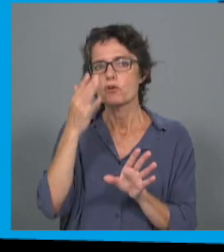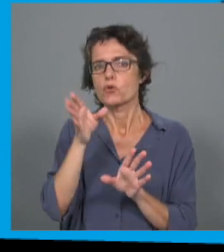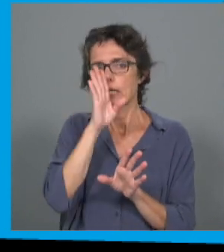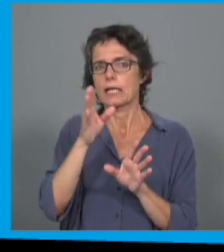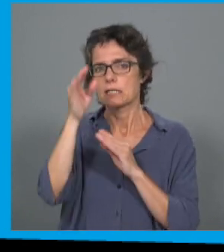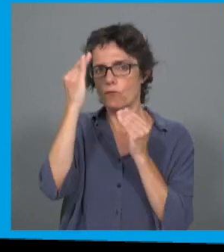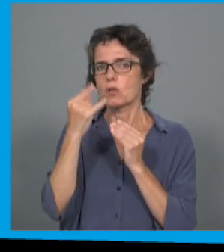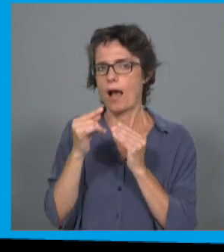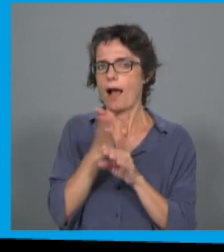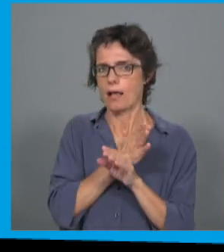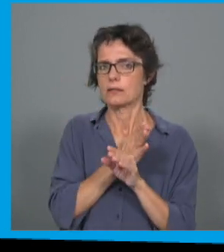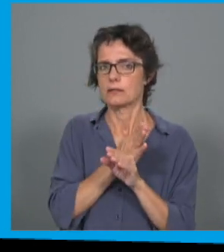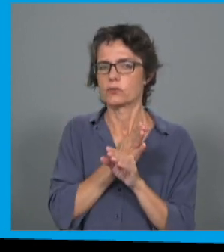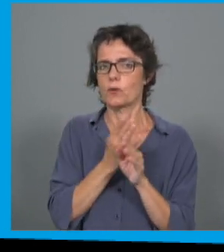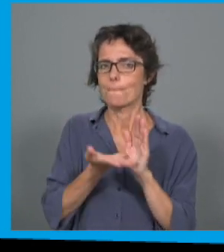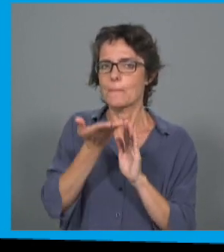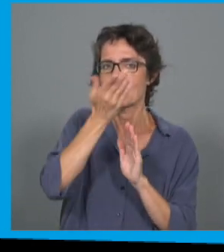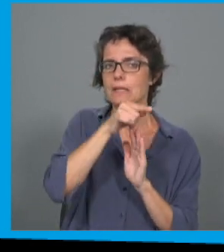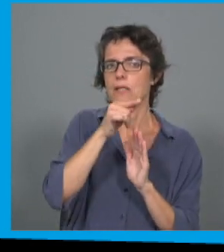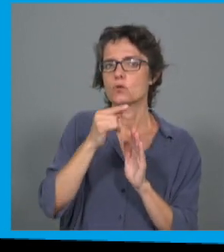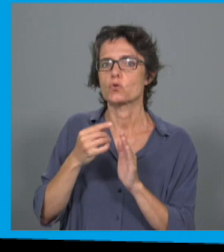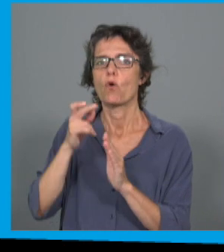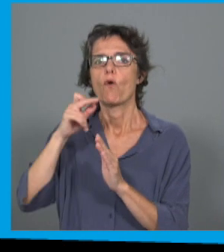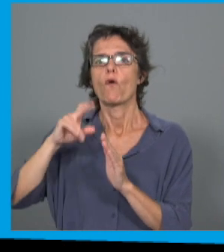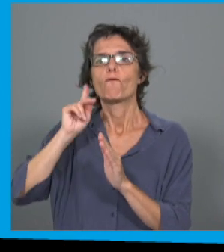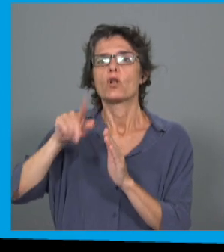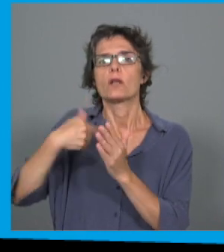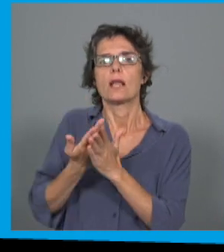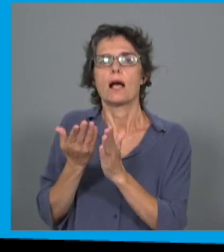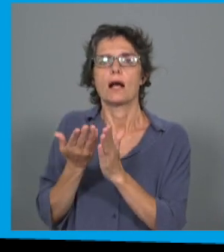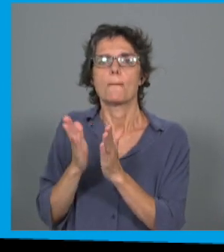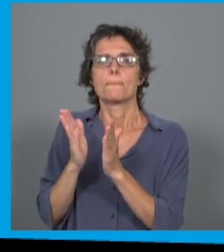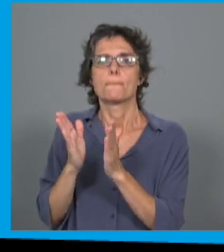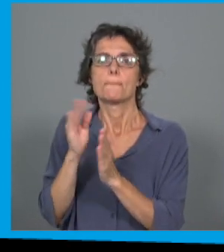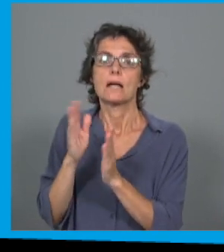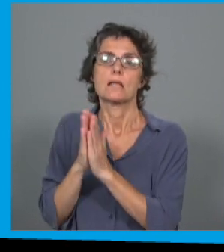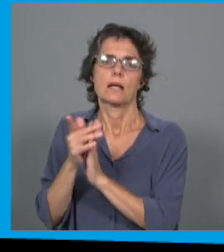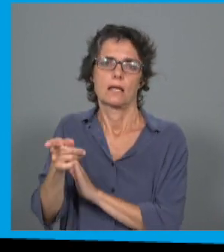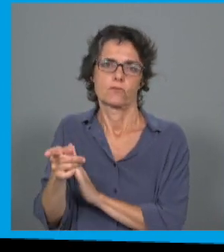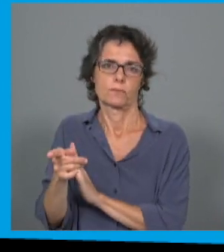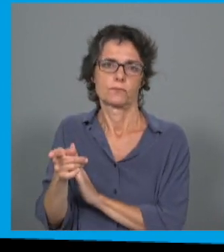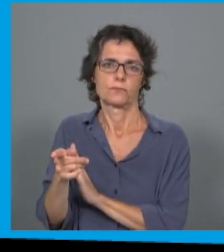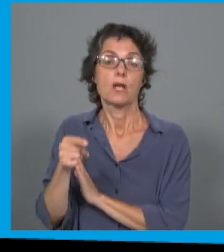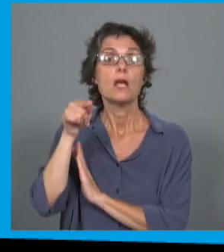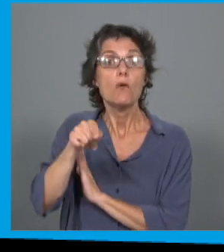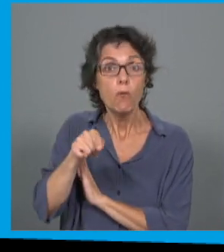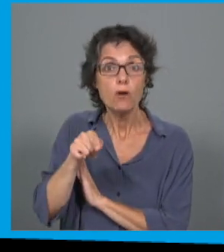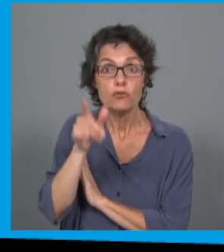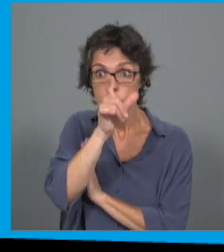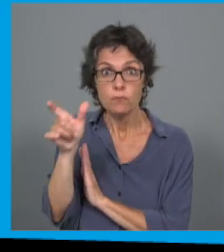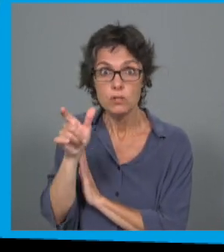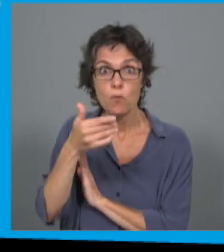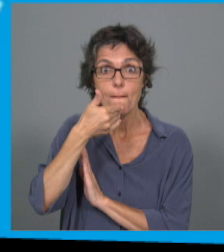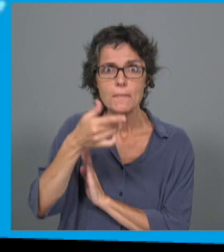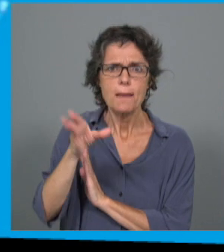será sempre uma mais-valia para a Igreja. E também temos que ter consciência que, hoje em dia, os cristãos exigem cada vez mais dos sacerdotes, da